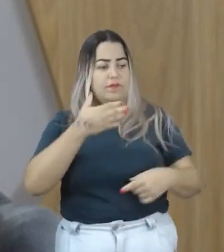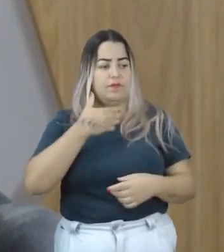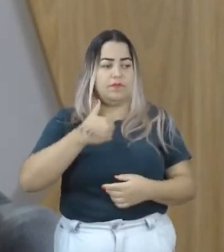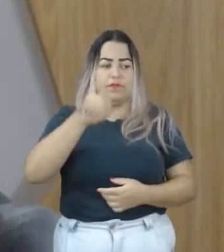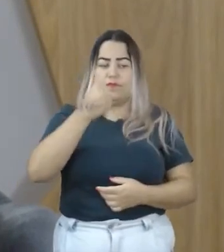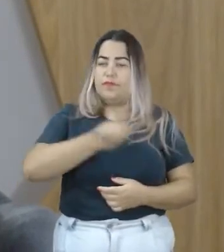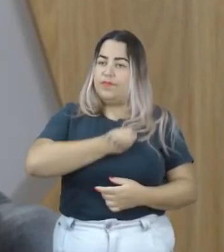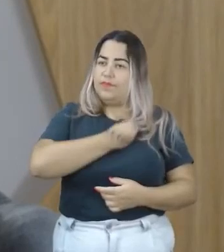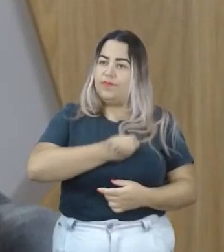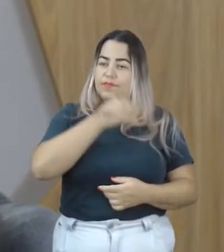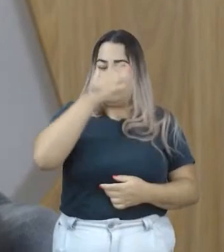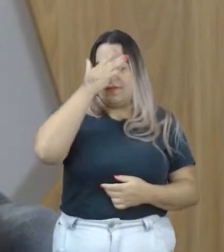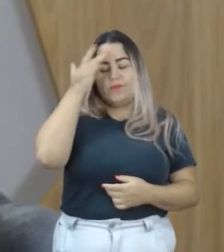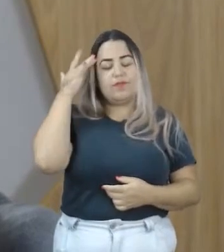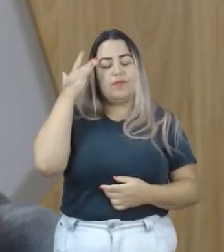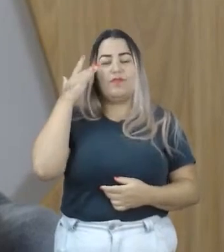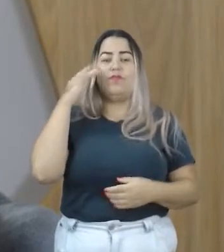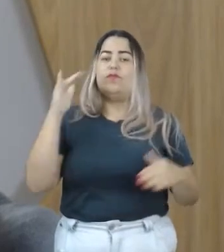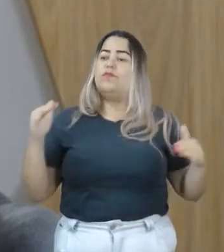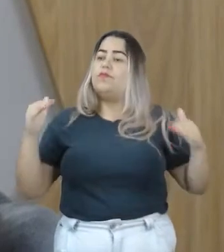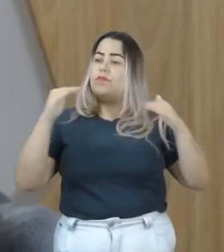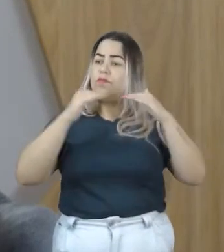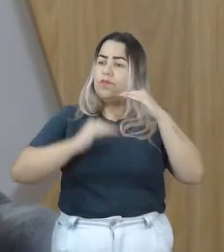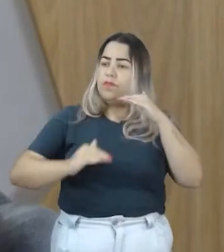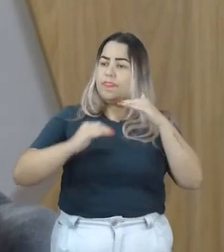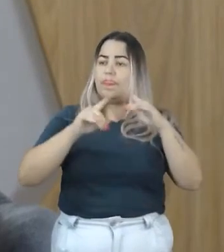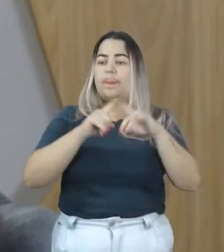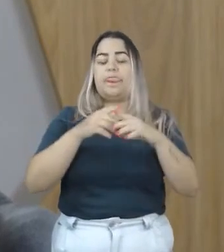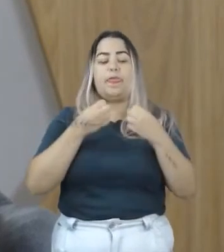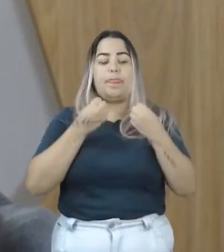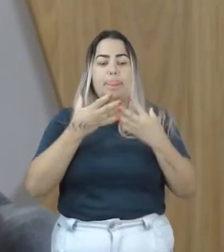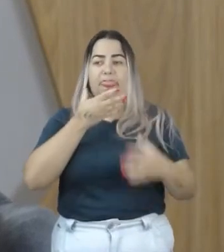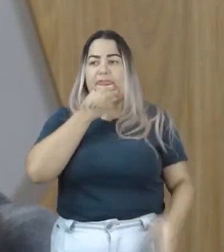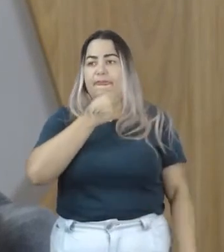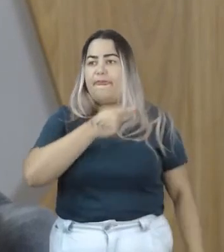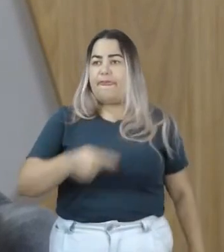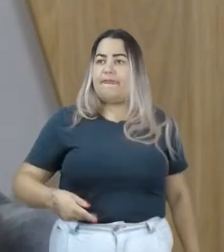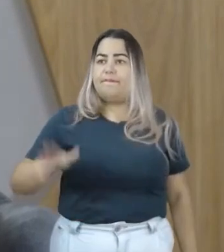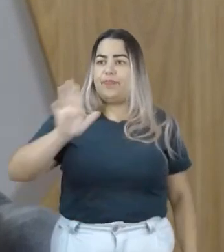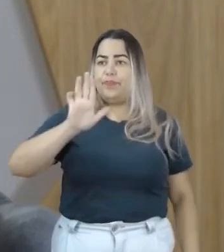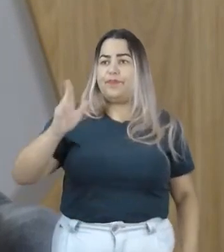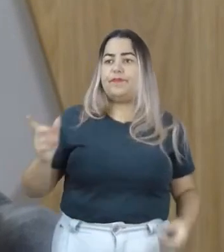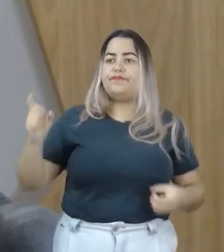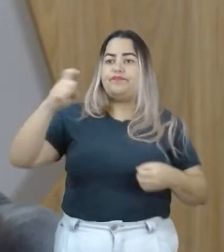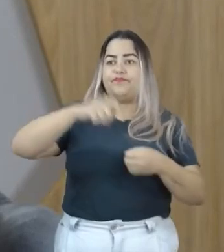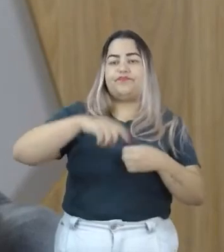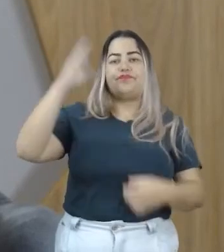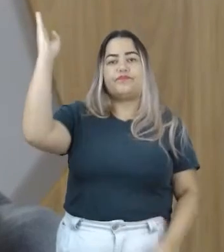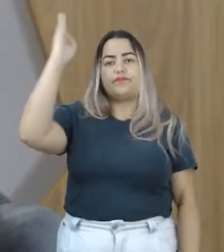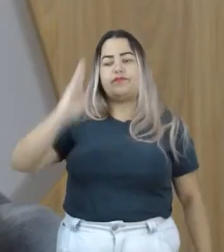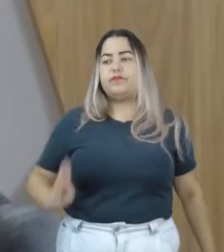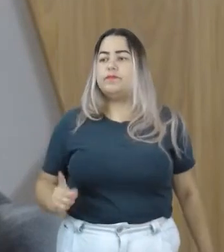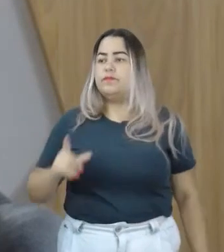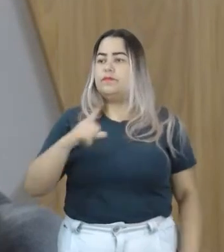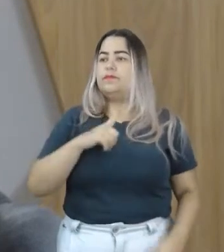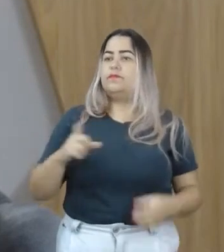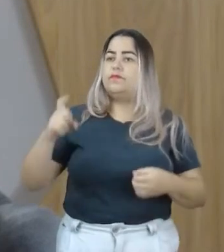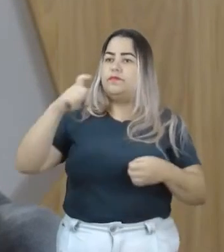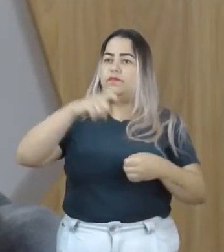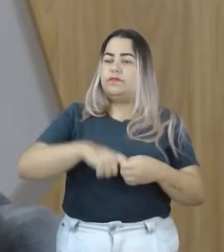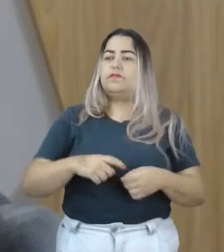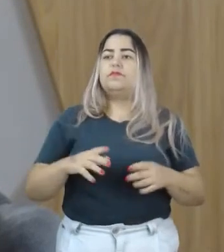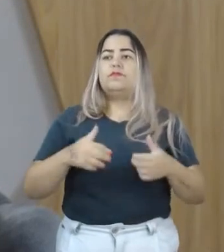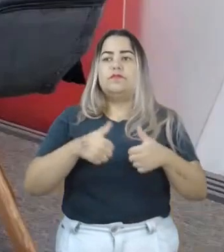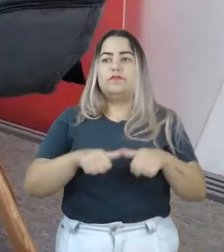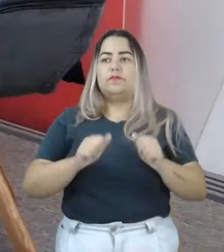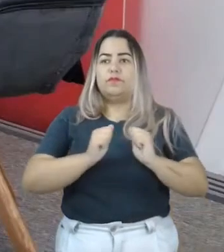das pessoas, que reduzem as desigualdades. Então é muito bom o presidente Lula ter voltado, o Brasil ter voltado e o SUS está aí